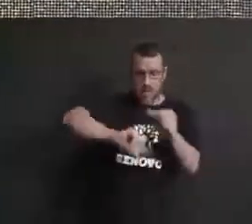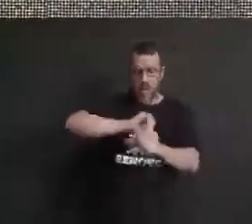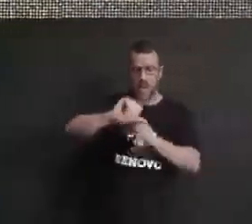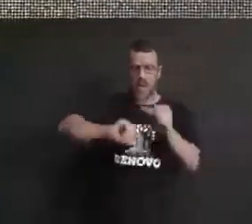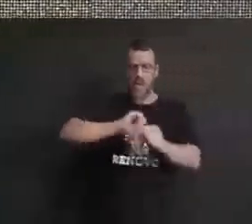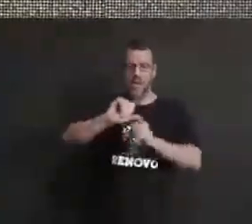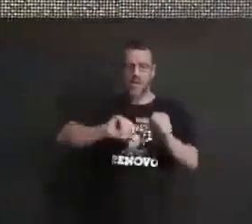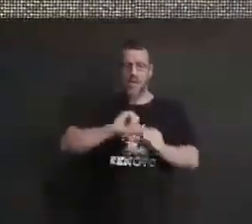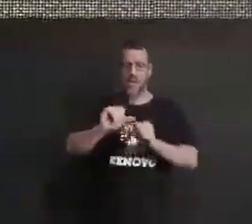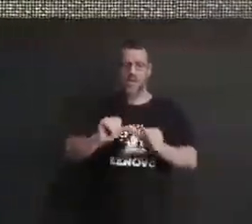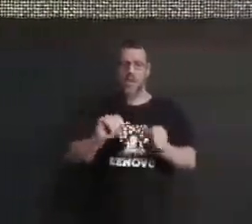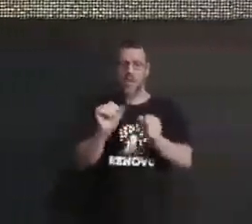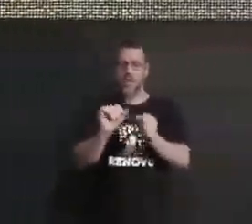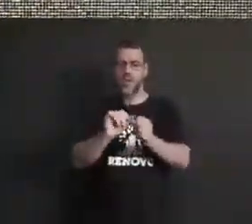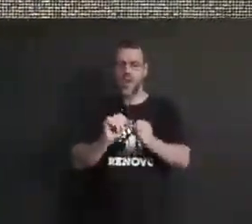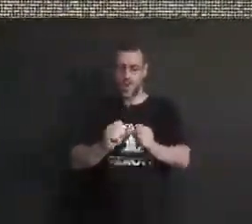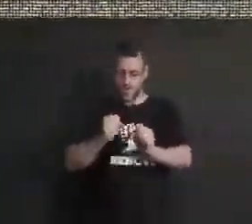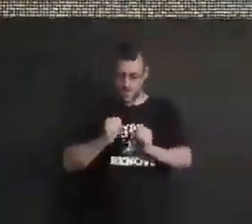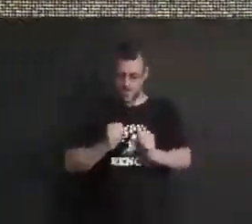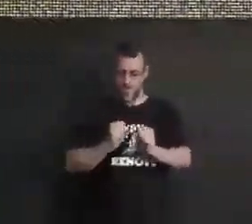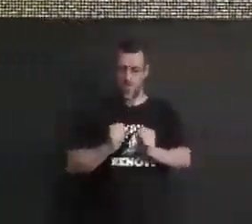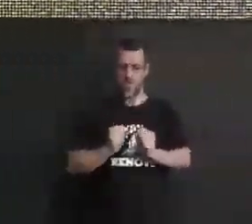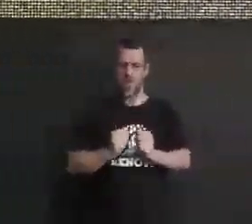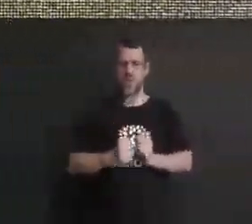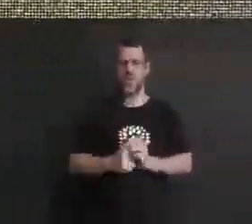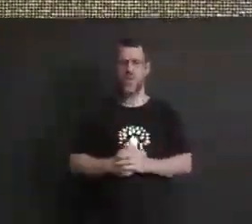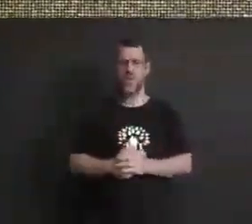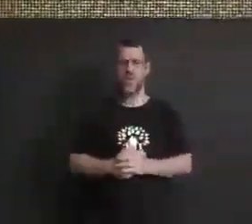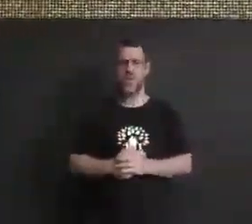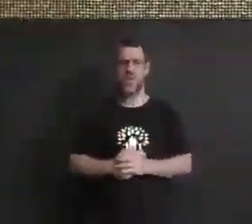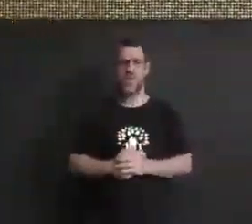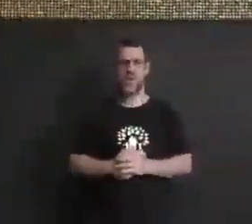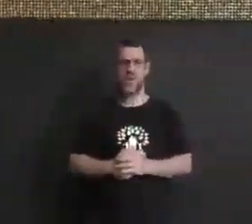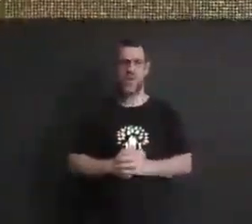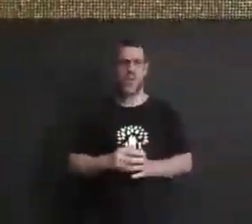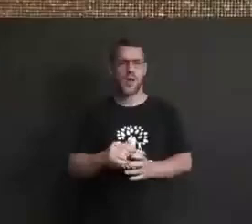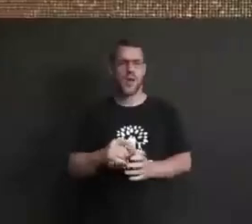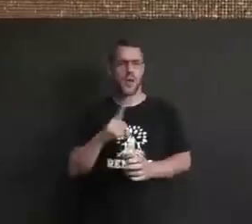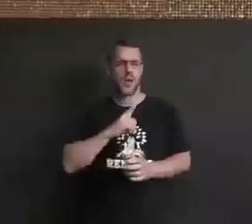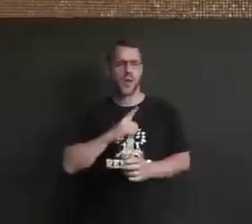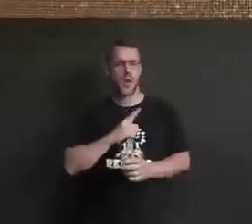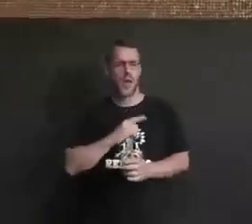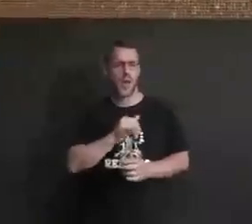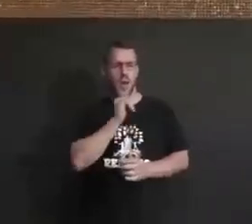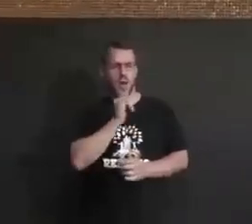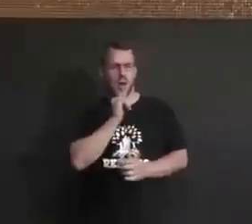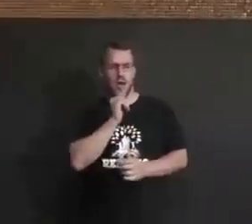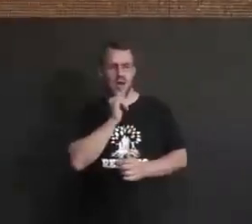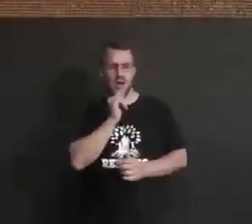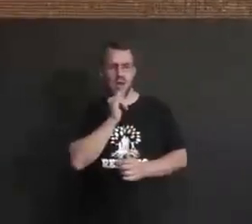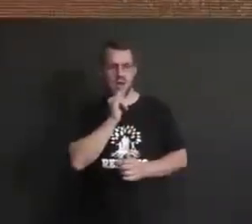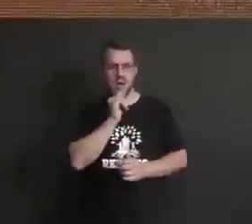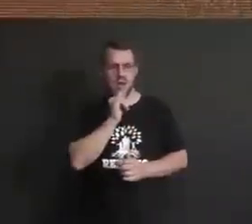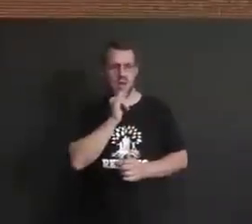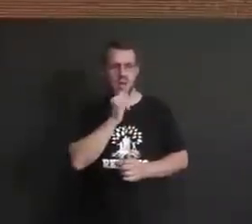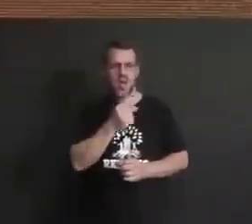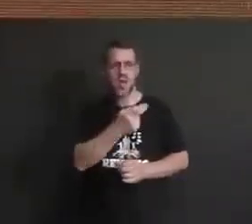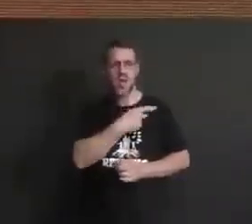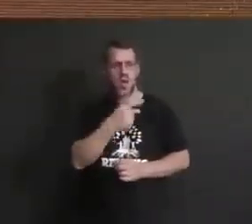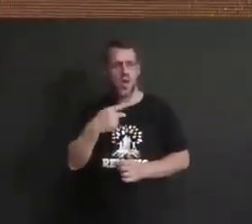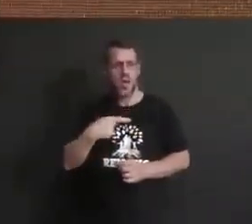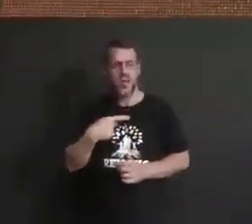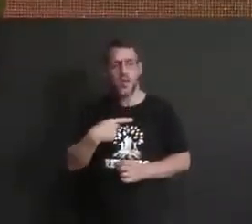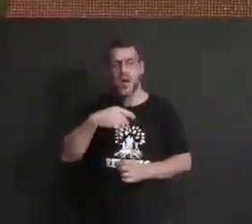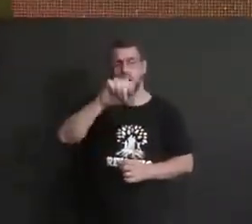nunca fez. Nós temos aqui nessa casa o exemplo da pastora Eliana, que está fazendo, ela nunca preparou